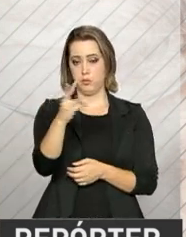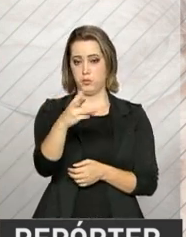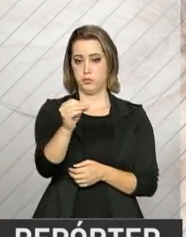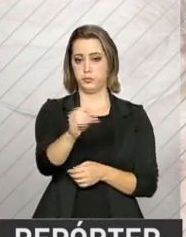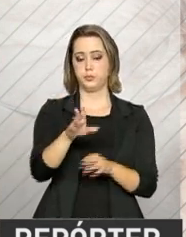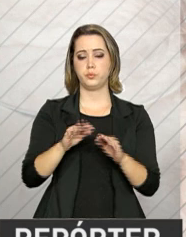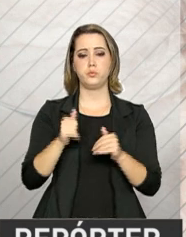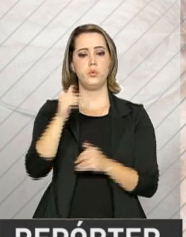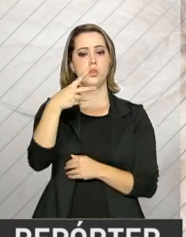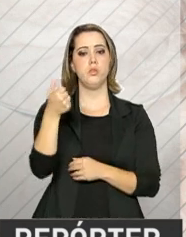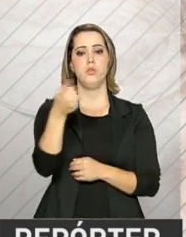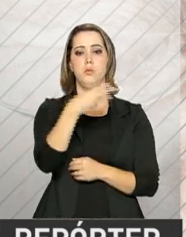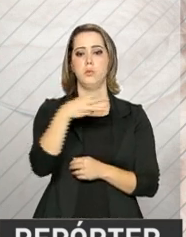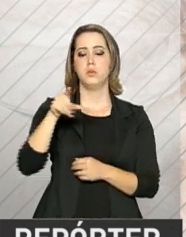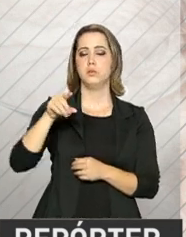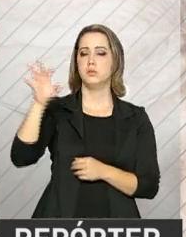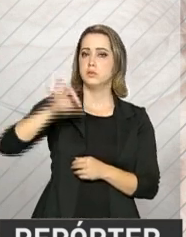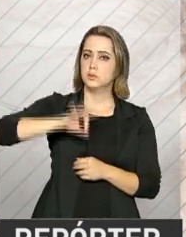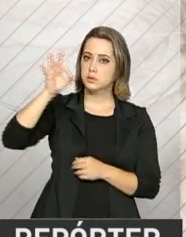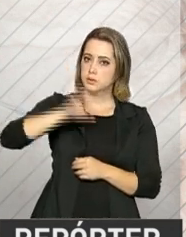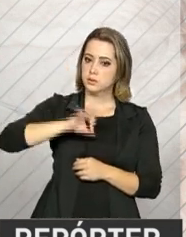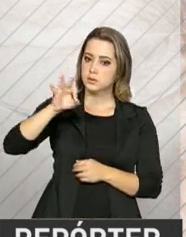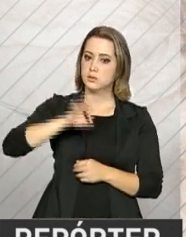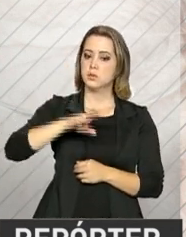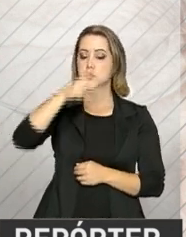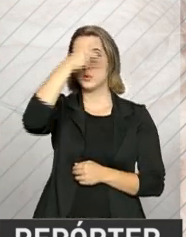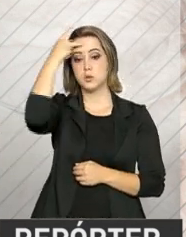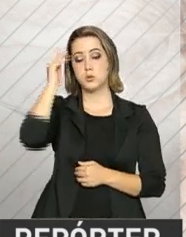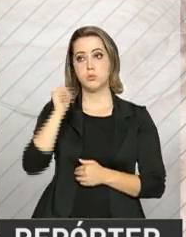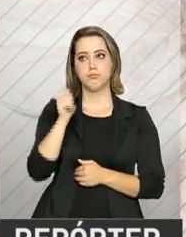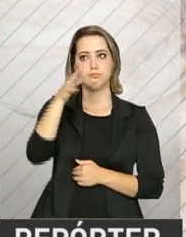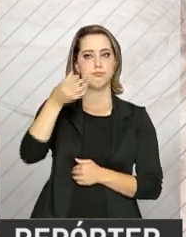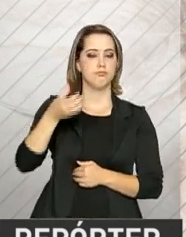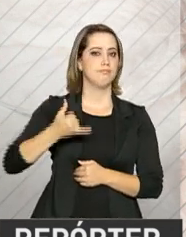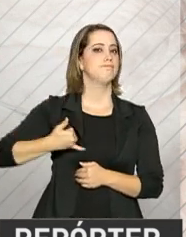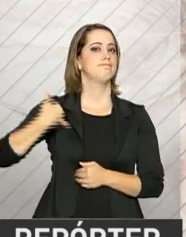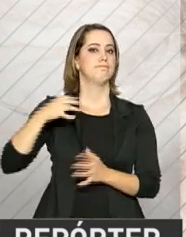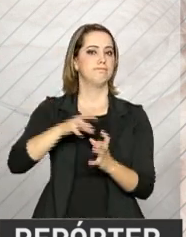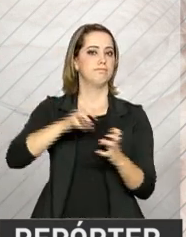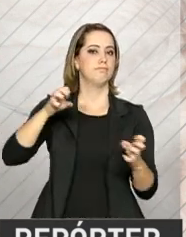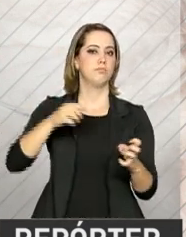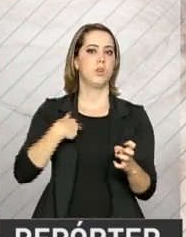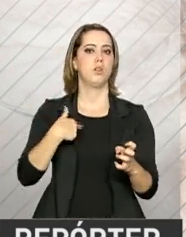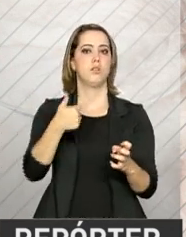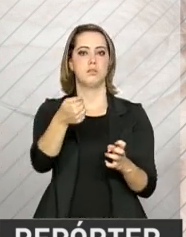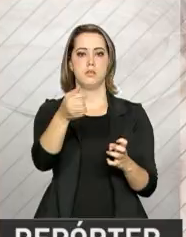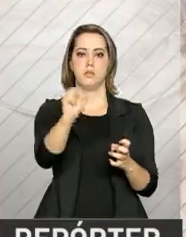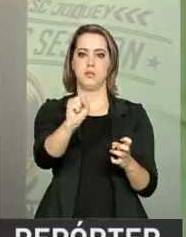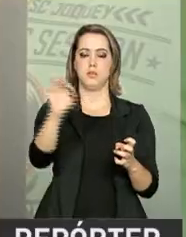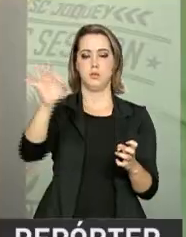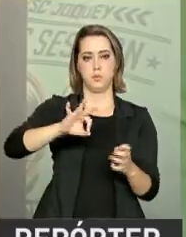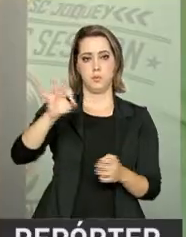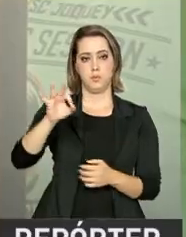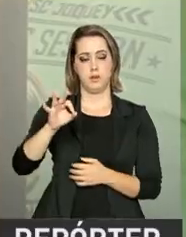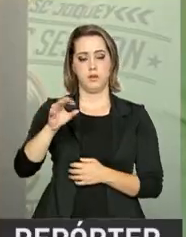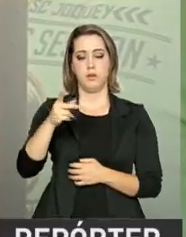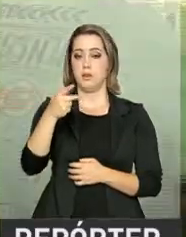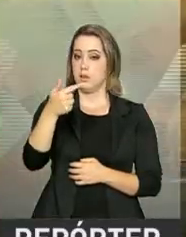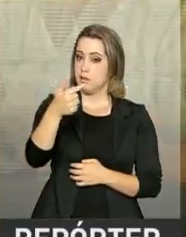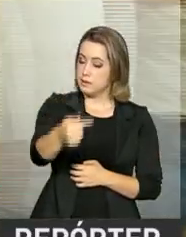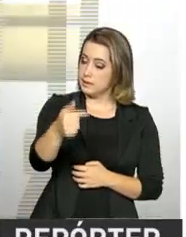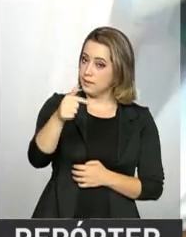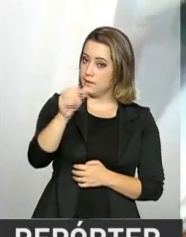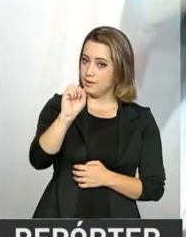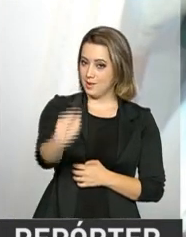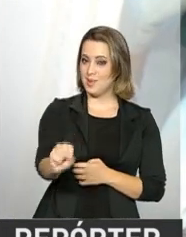de 13% de pessoas nessa idade e a expectativa de vida deve passar dos 78 anos. Mais idosos por um